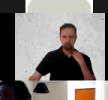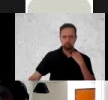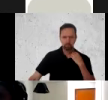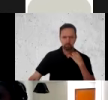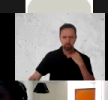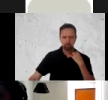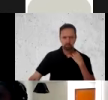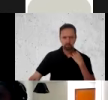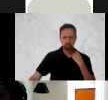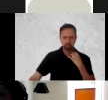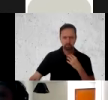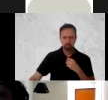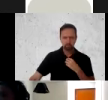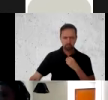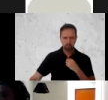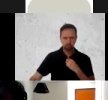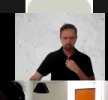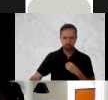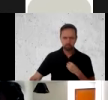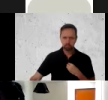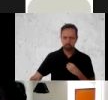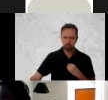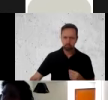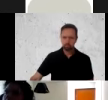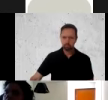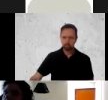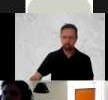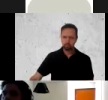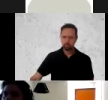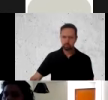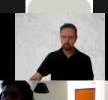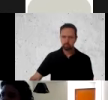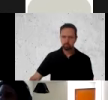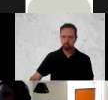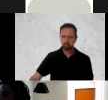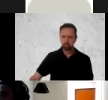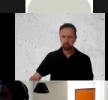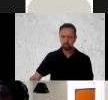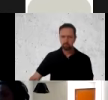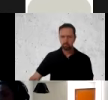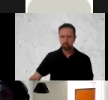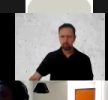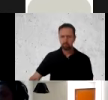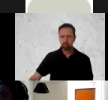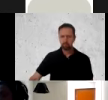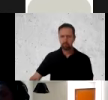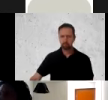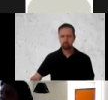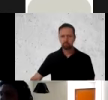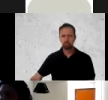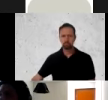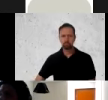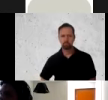sem garantia, porque para verificar se havia alguma coisa nesse sentido, e nos empréstimos sem garantia não